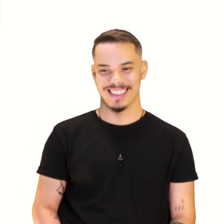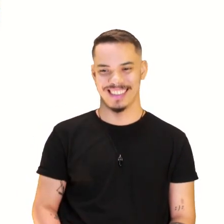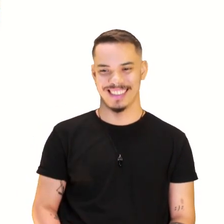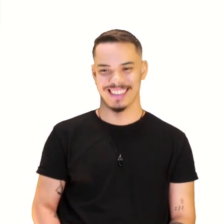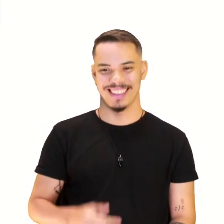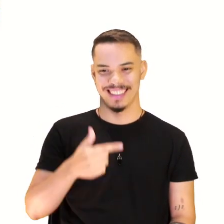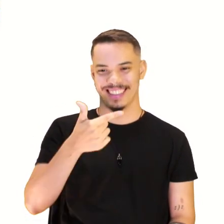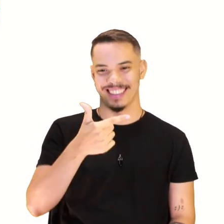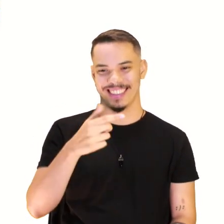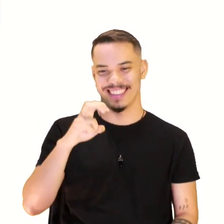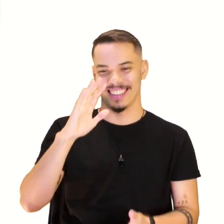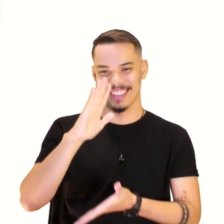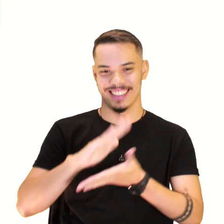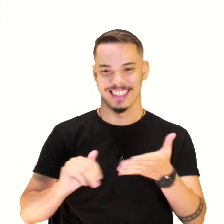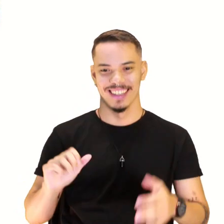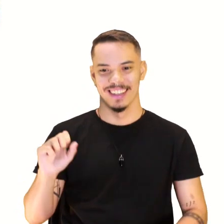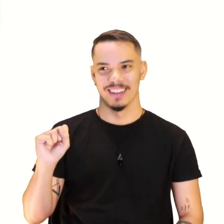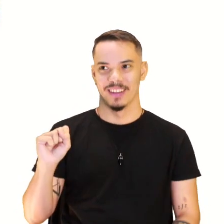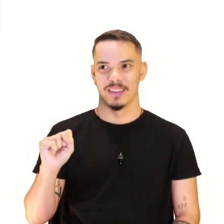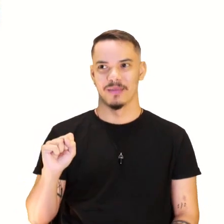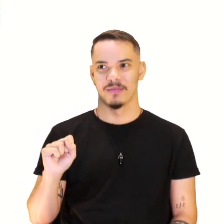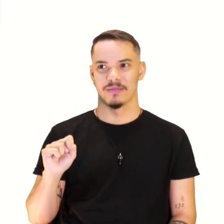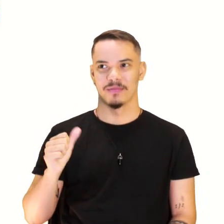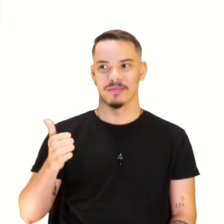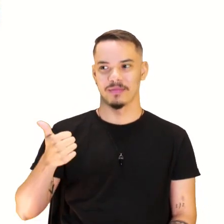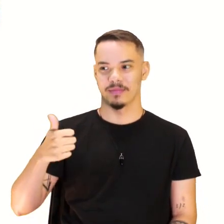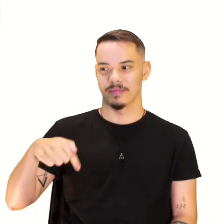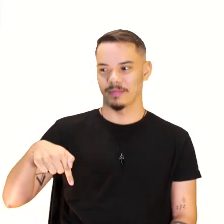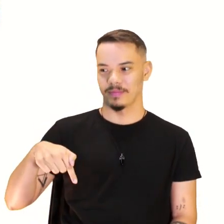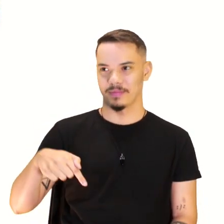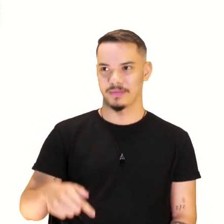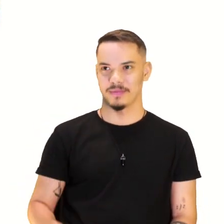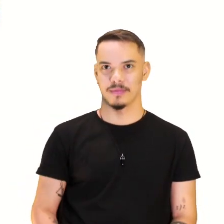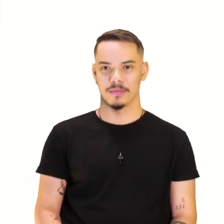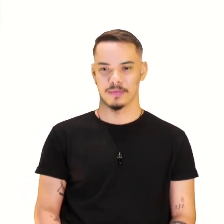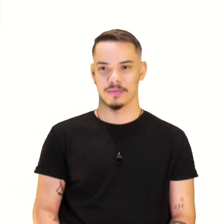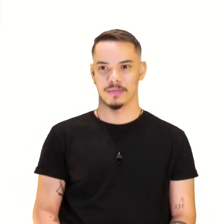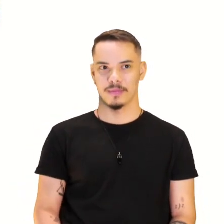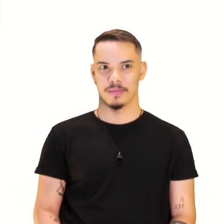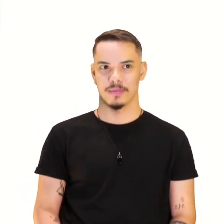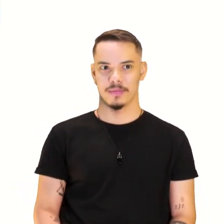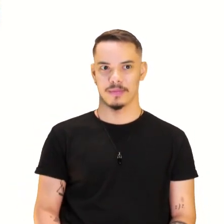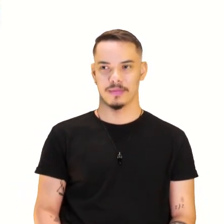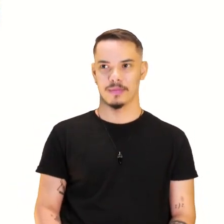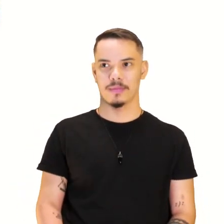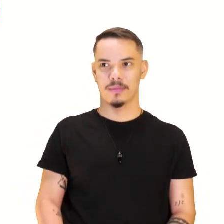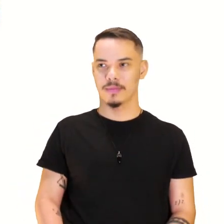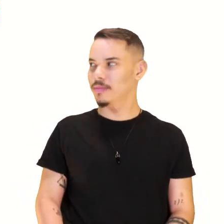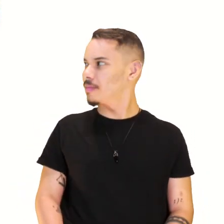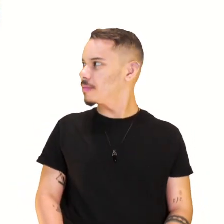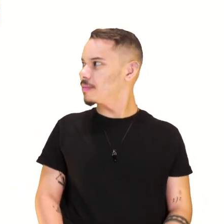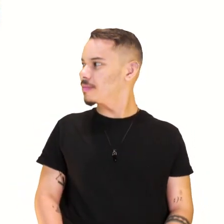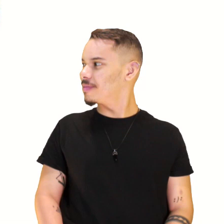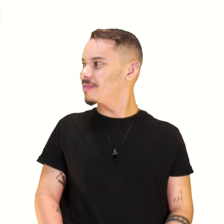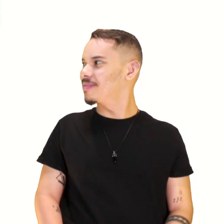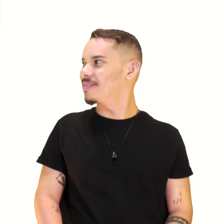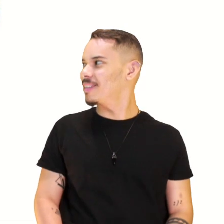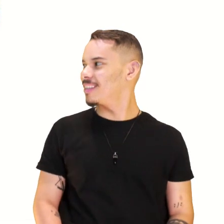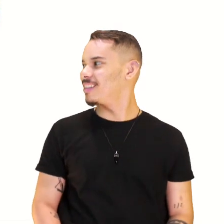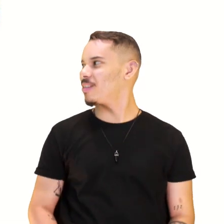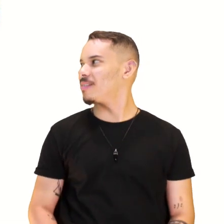tira 8. Fica 17. E aí pronto, né? Deu certo aí? 5, Deu? 2, 4,